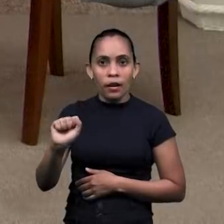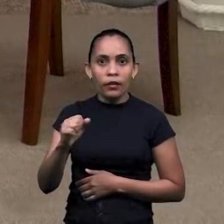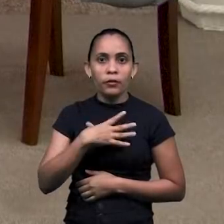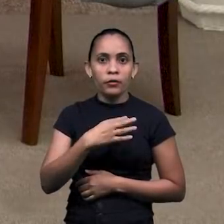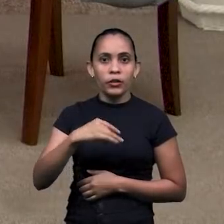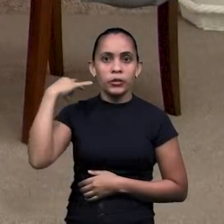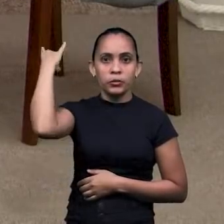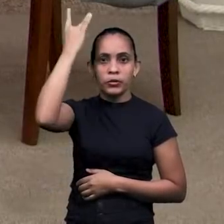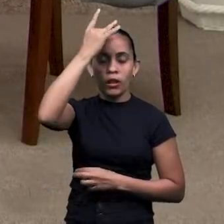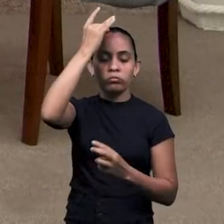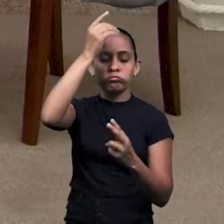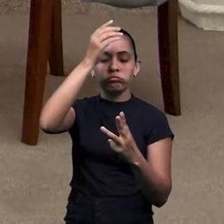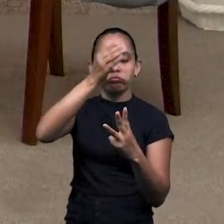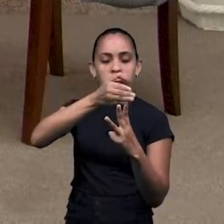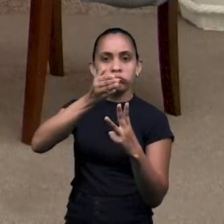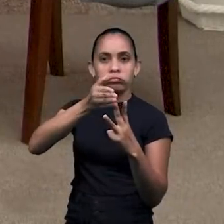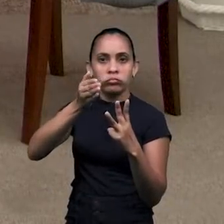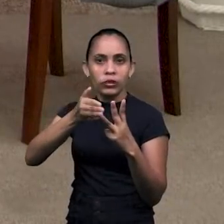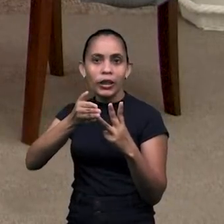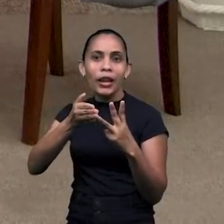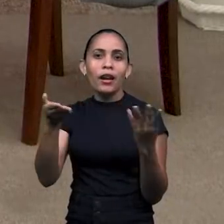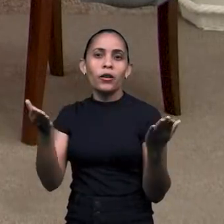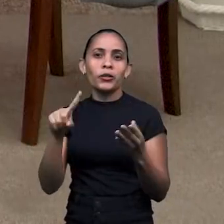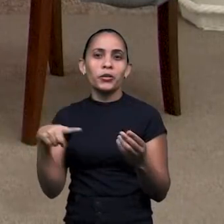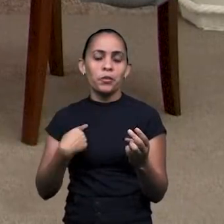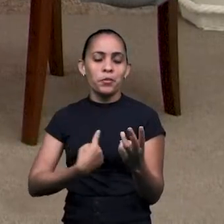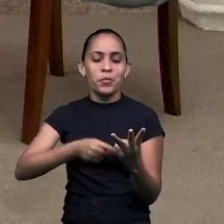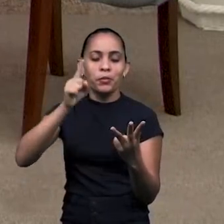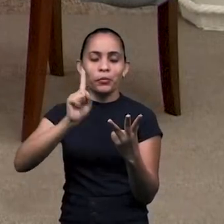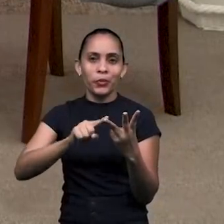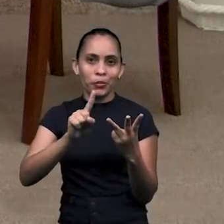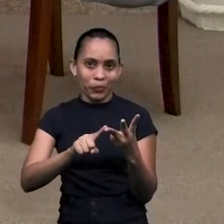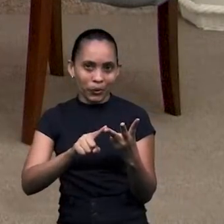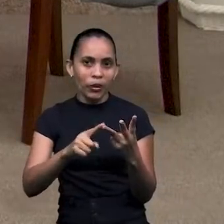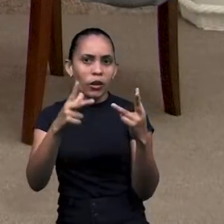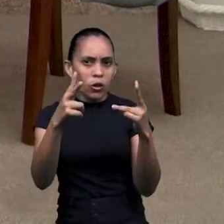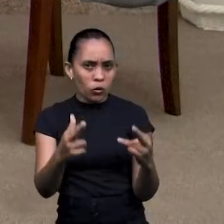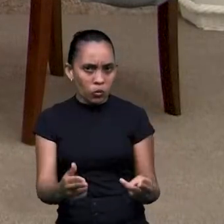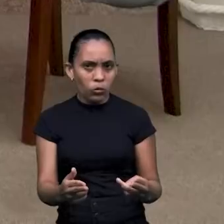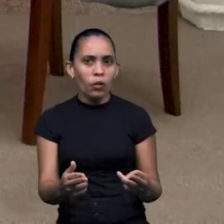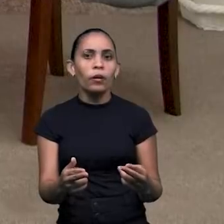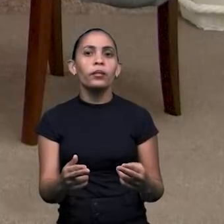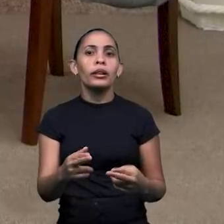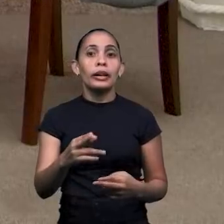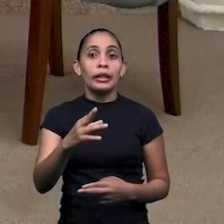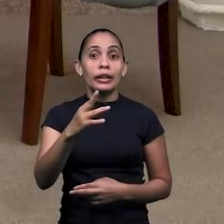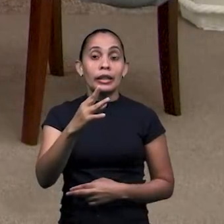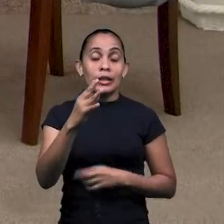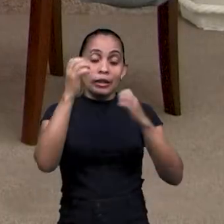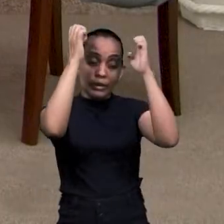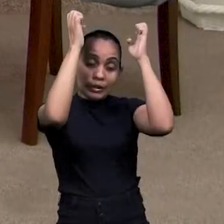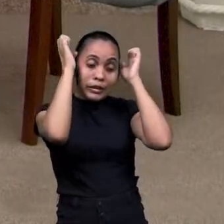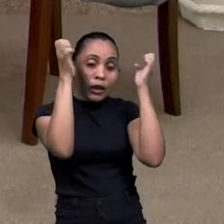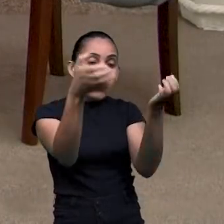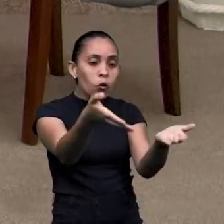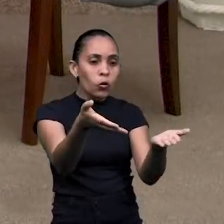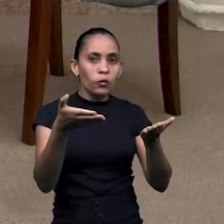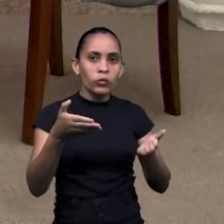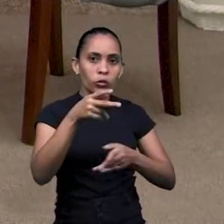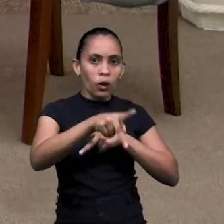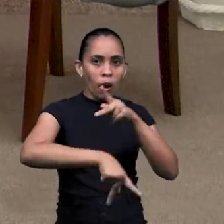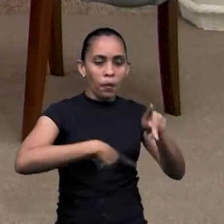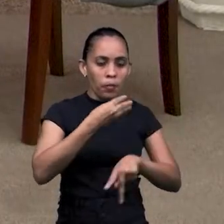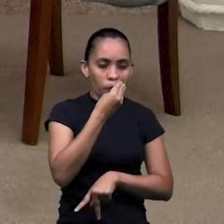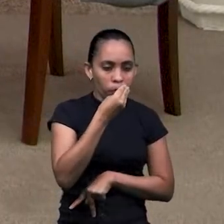3 períodos. Nós vivemos esse terceiro período. E da mesma forma que Esther, ela convocou aquele jejum naquele terceiro